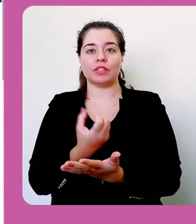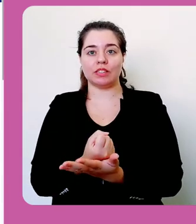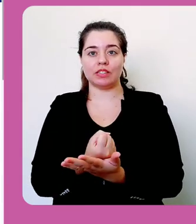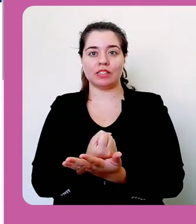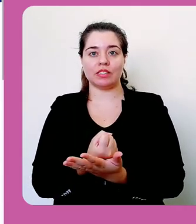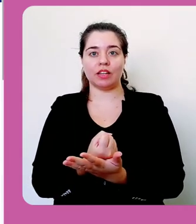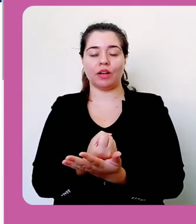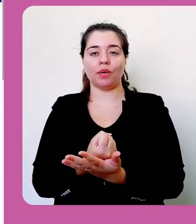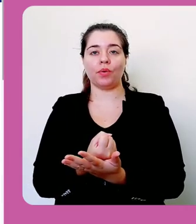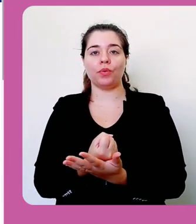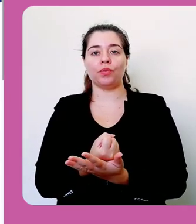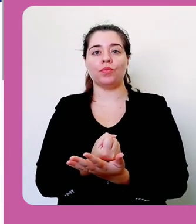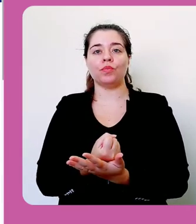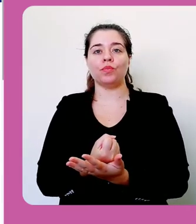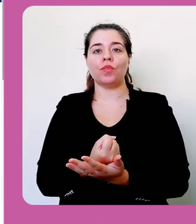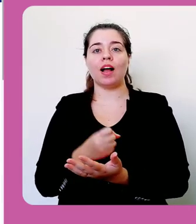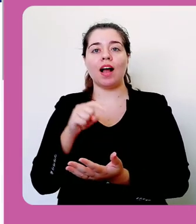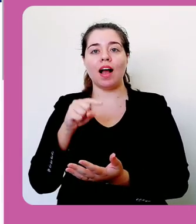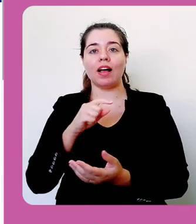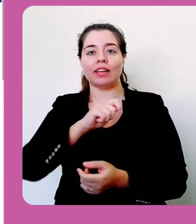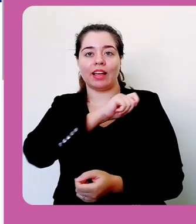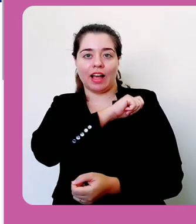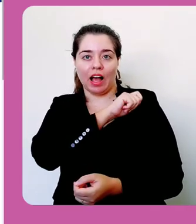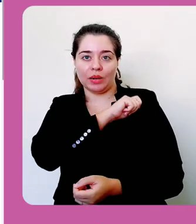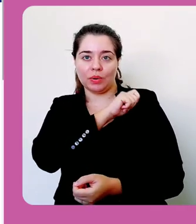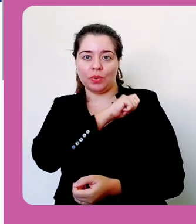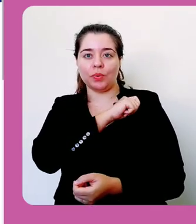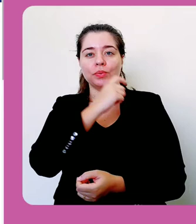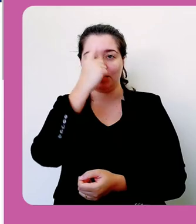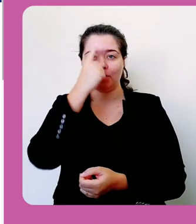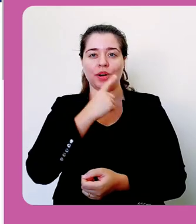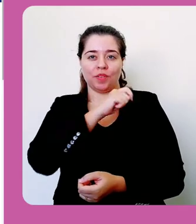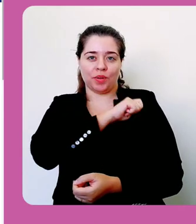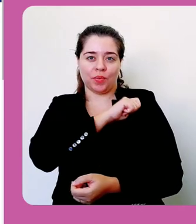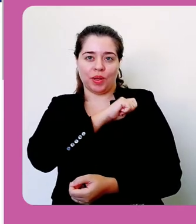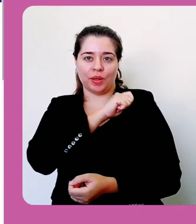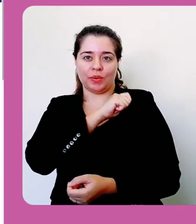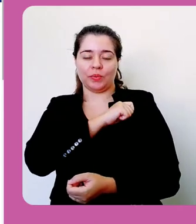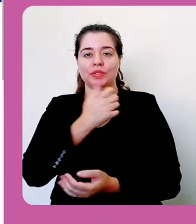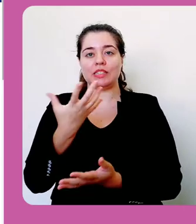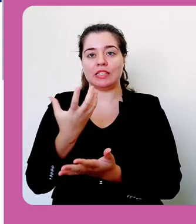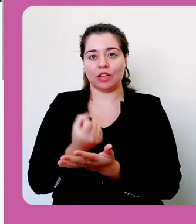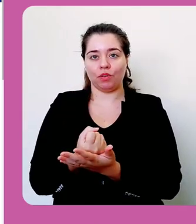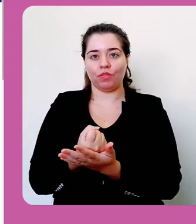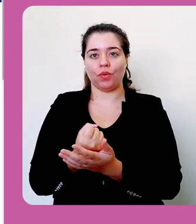deixa eu voltar aqui, me tornar estudante nesse caso,